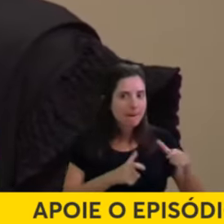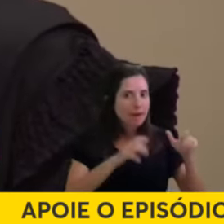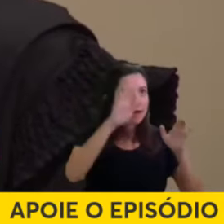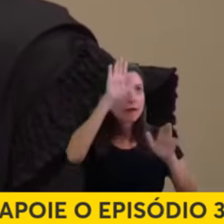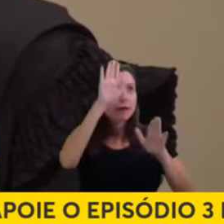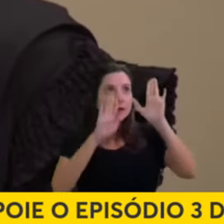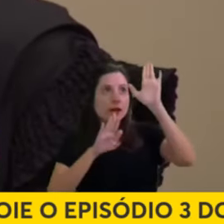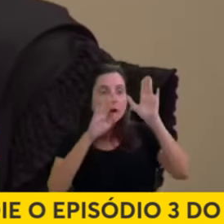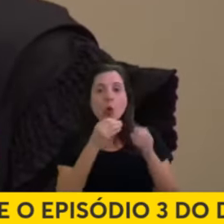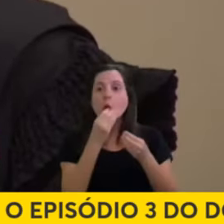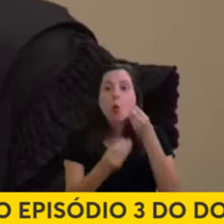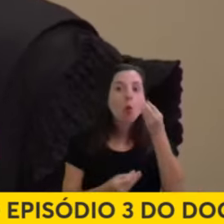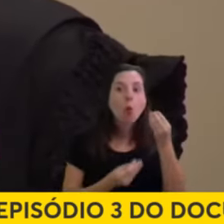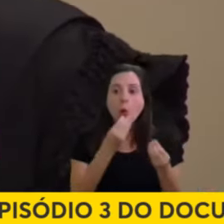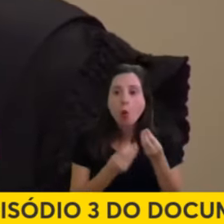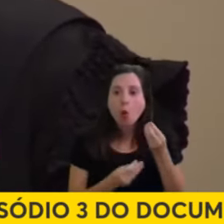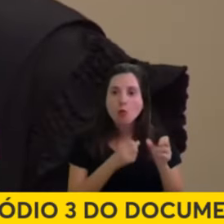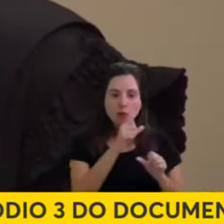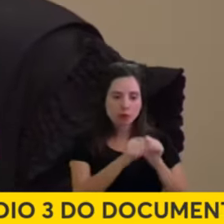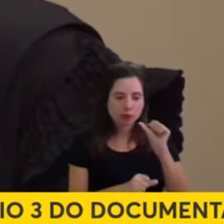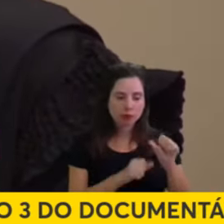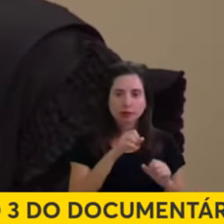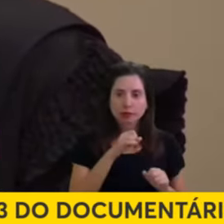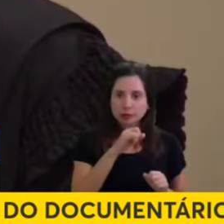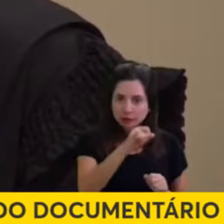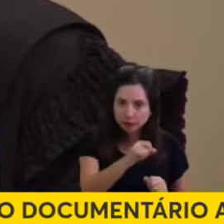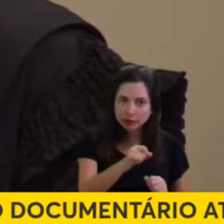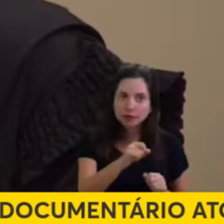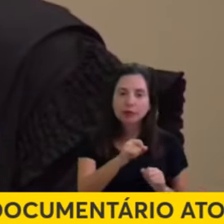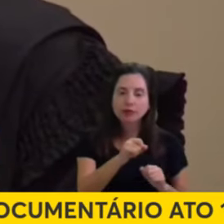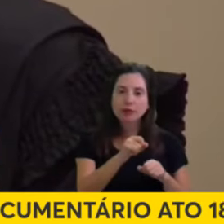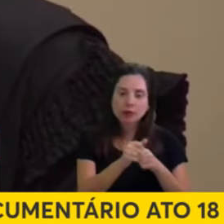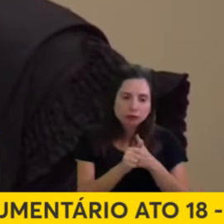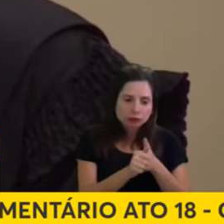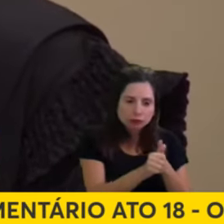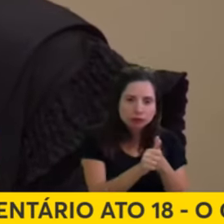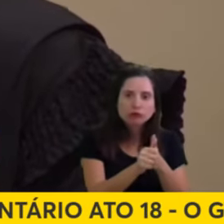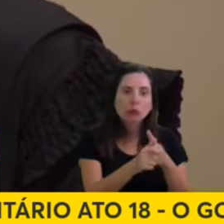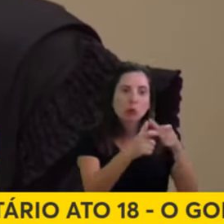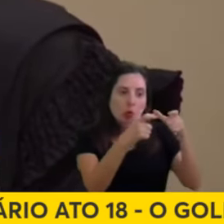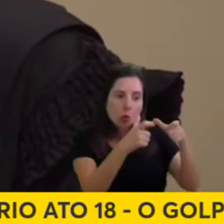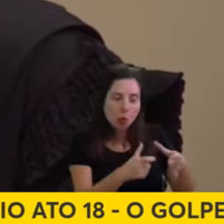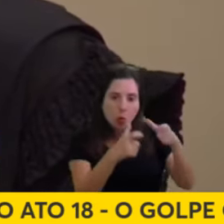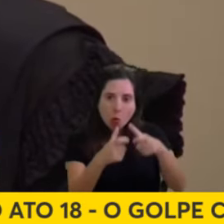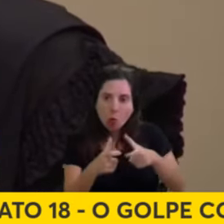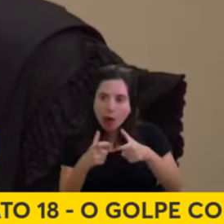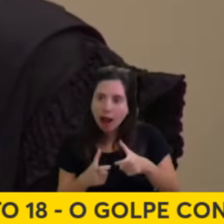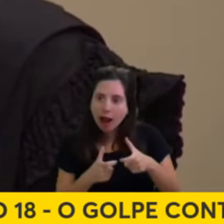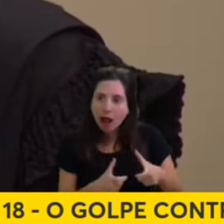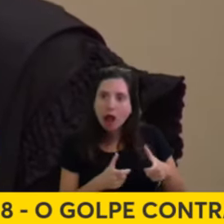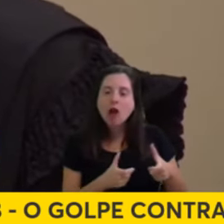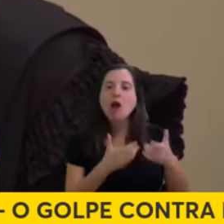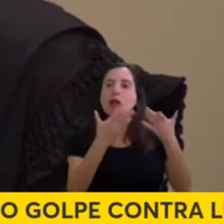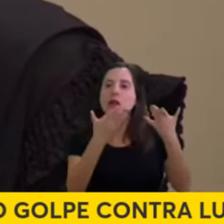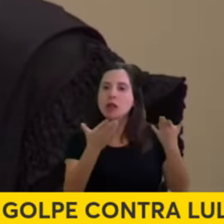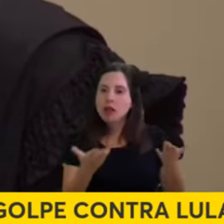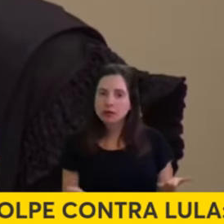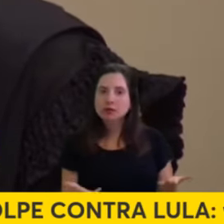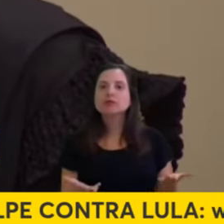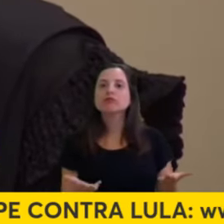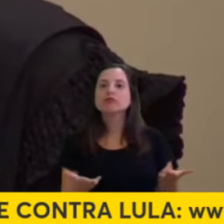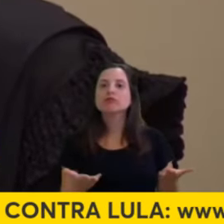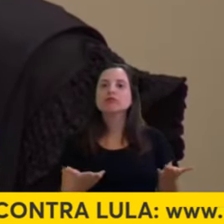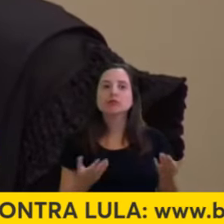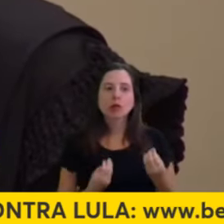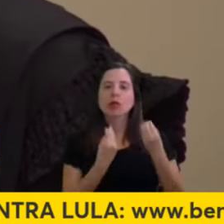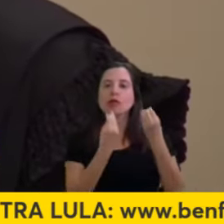como se deu a mudança nas campanhas e se houve direcionamento para determinada localidade tudo a fim de garantir a isonomia de todas as candidaturas